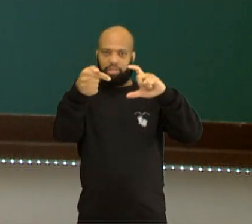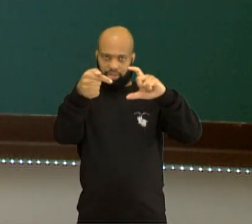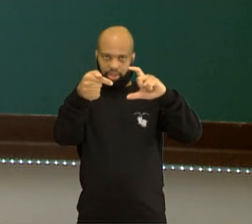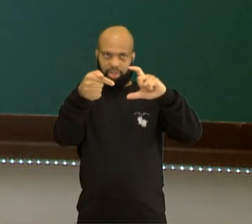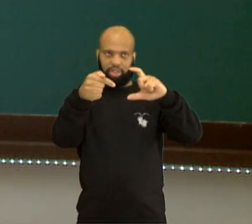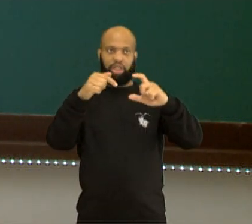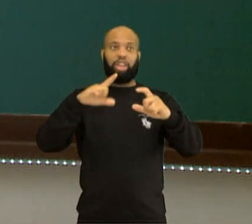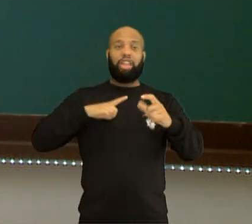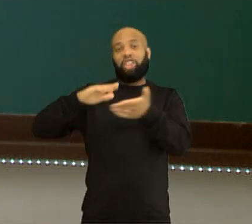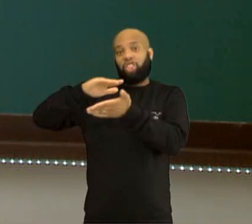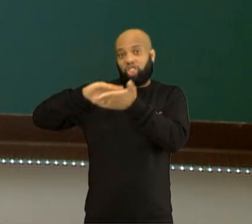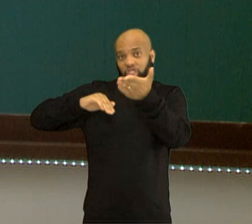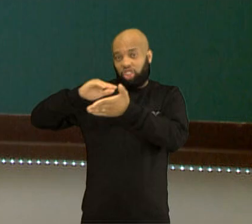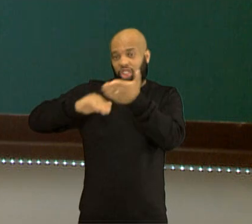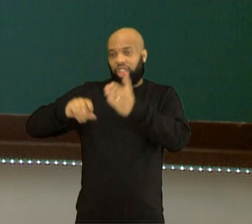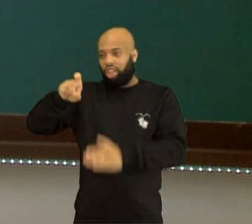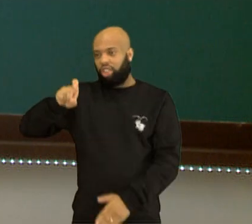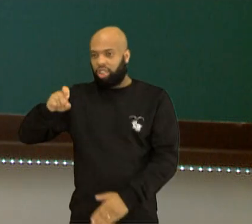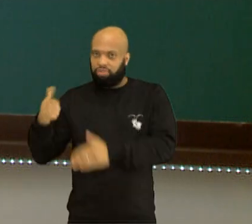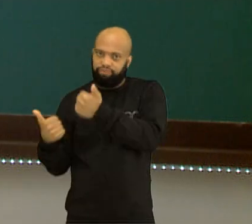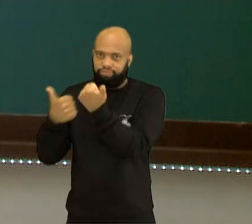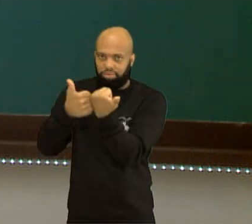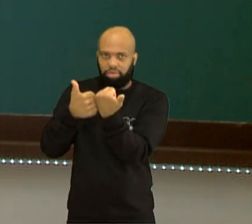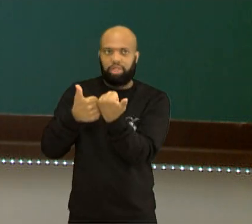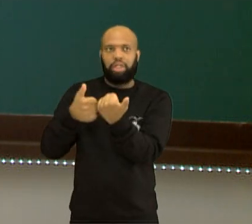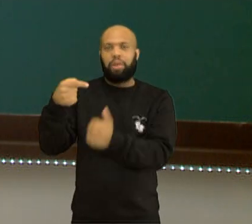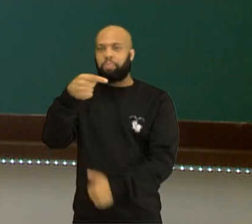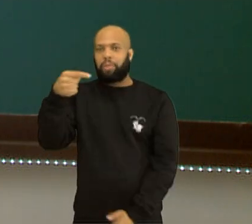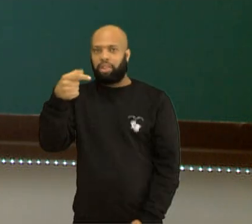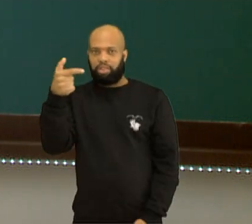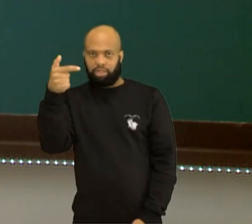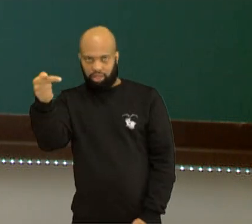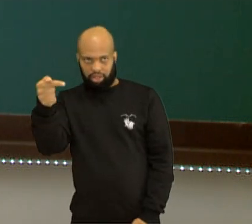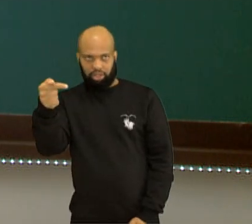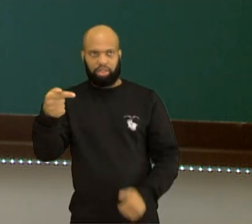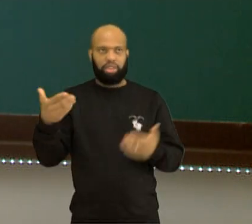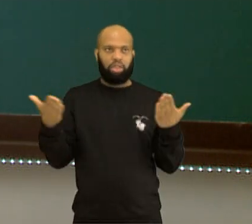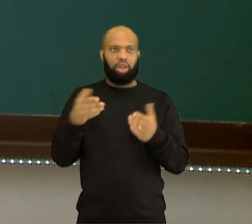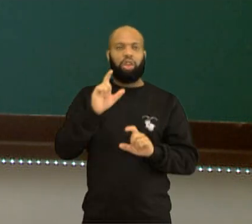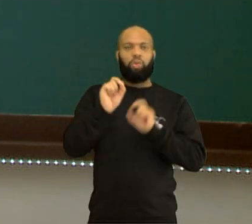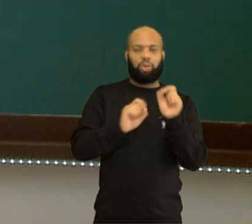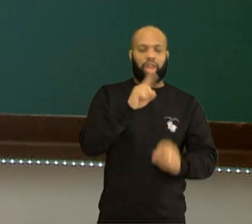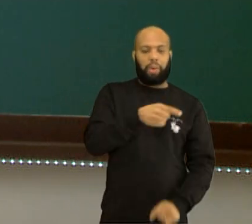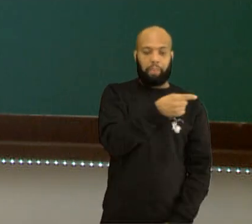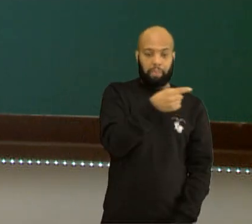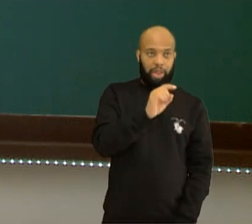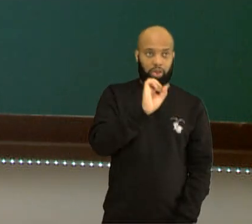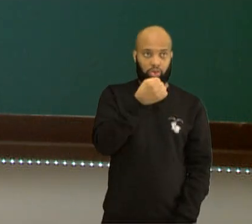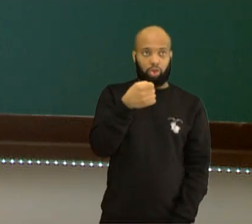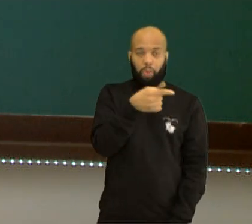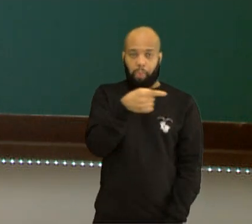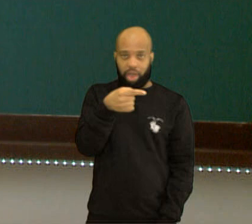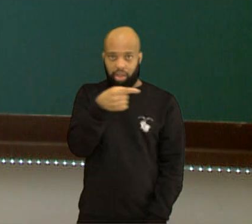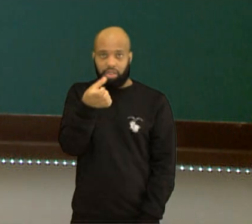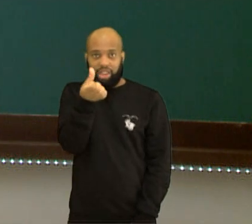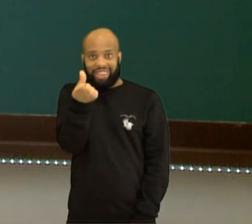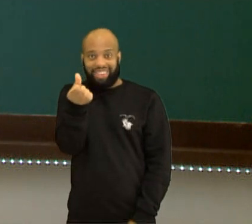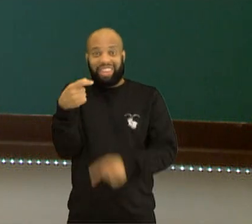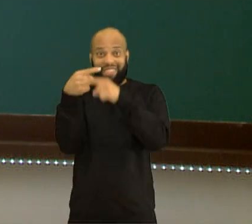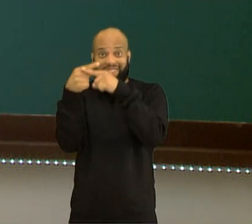lugar do x, eu coloco menos 7, tá? Então, f de menos 7 é igual a menos 8 menos,